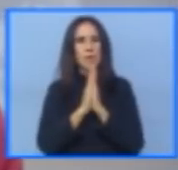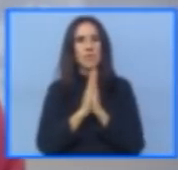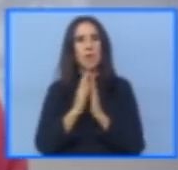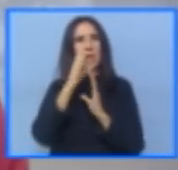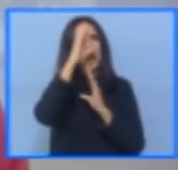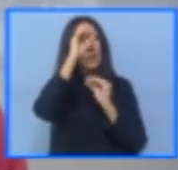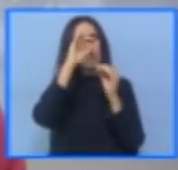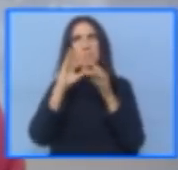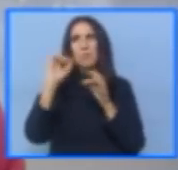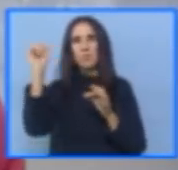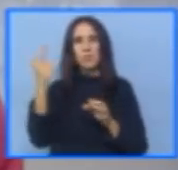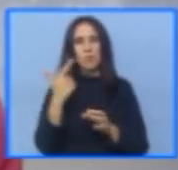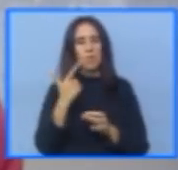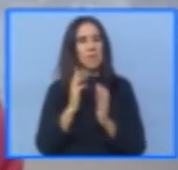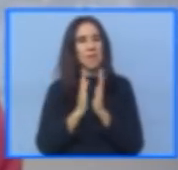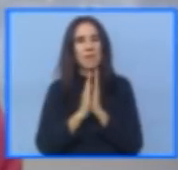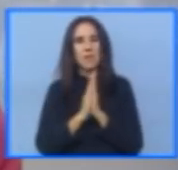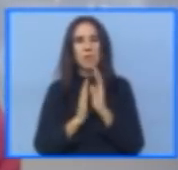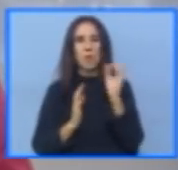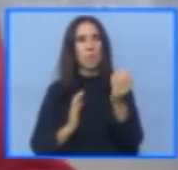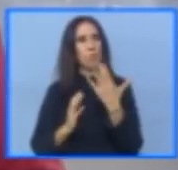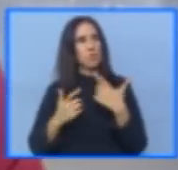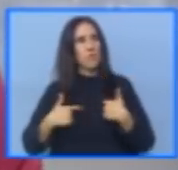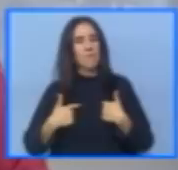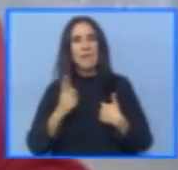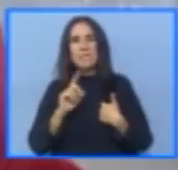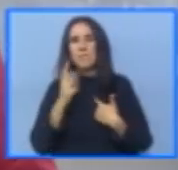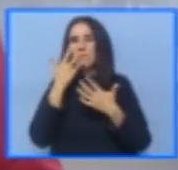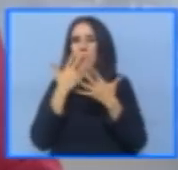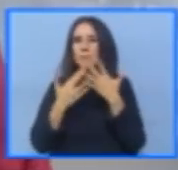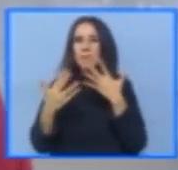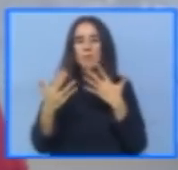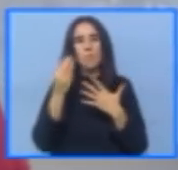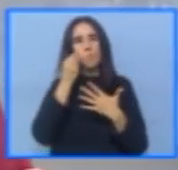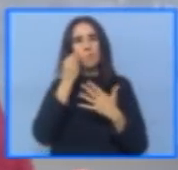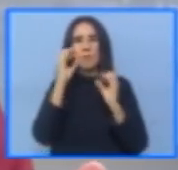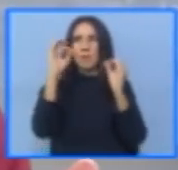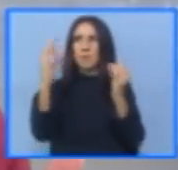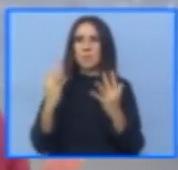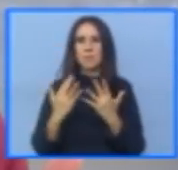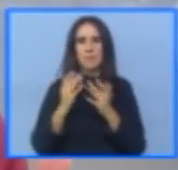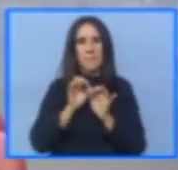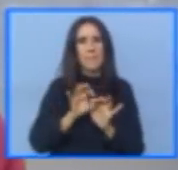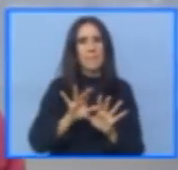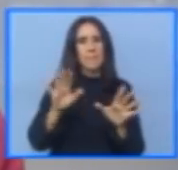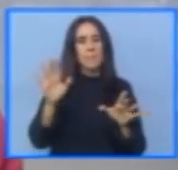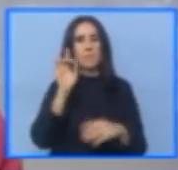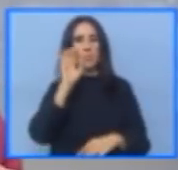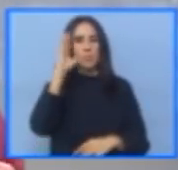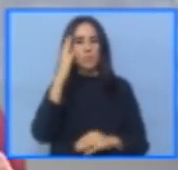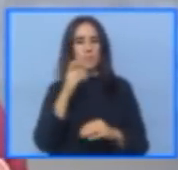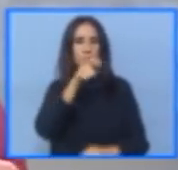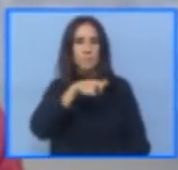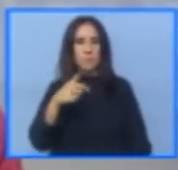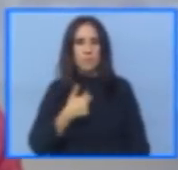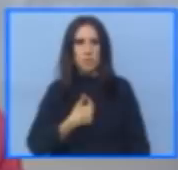ao sol, e a Igreja não deve querer ter luz própria, mas fazer brilhar a luz que recebe. E acho que é muito importante que os